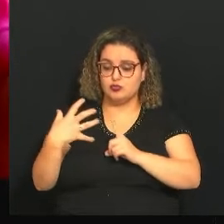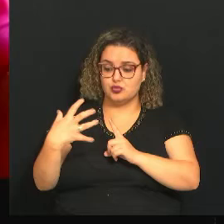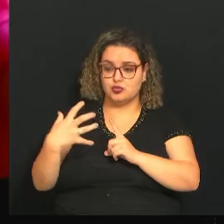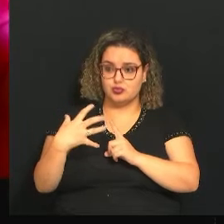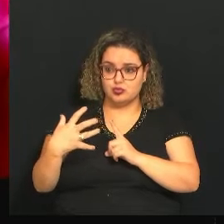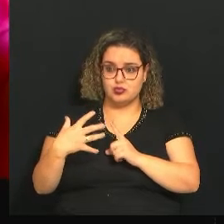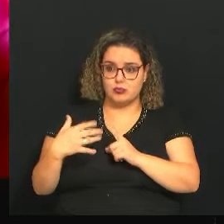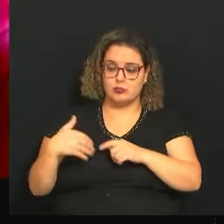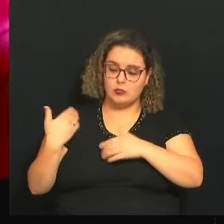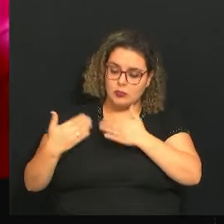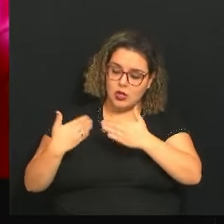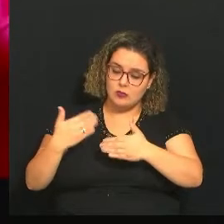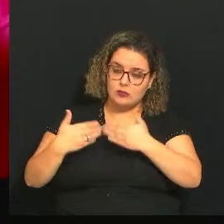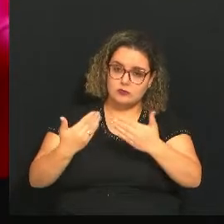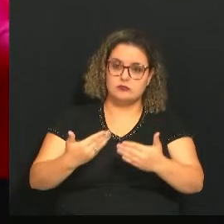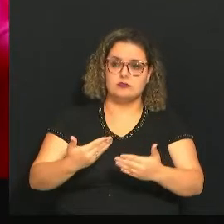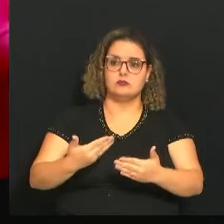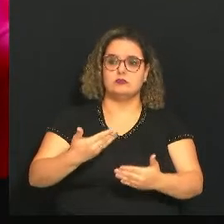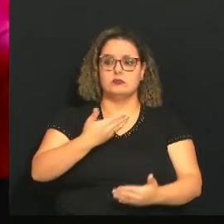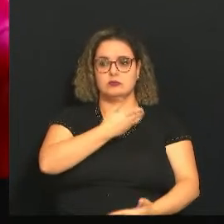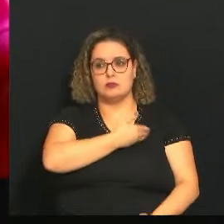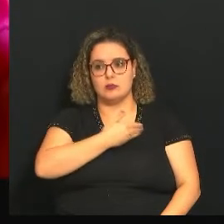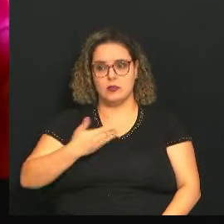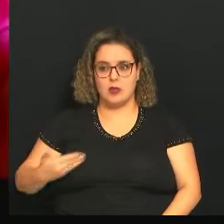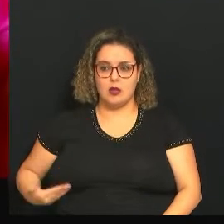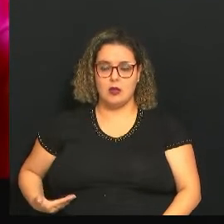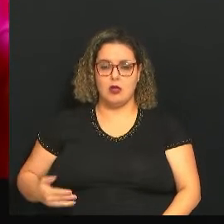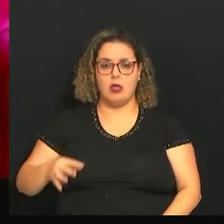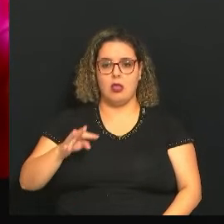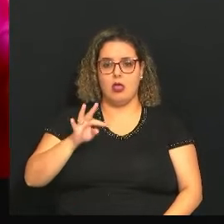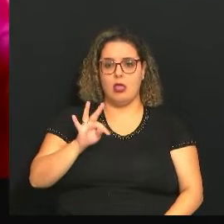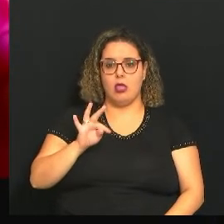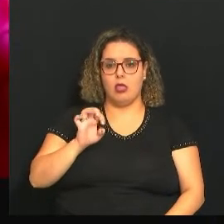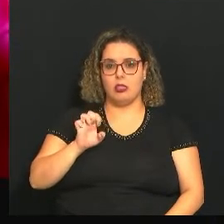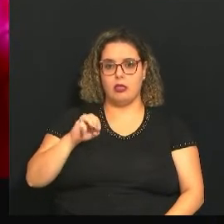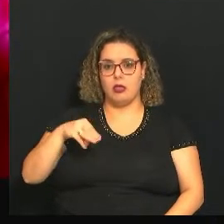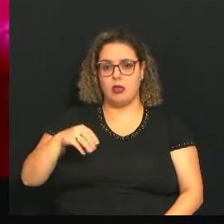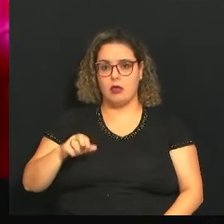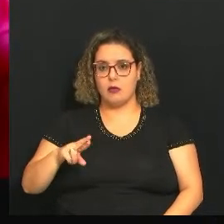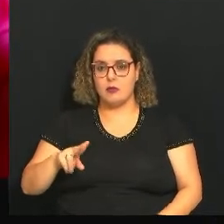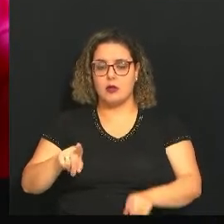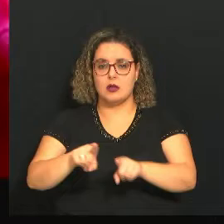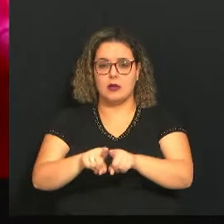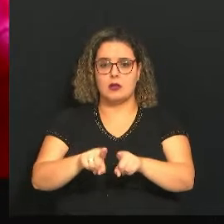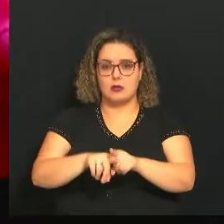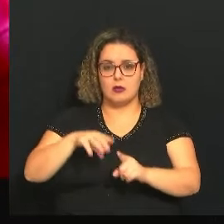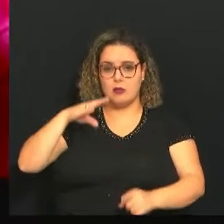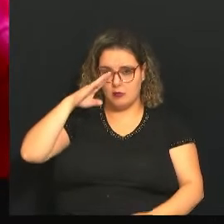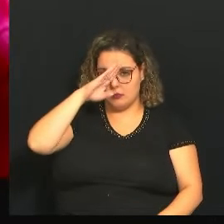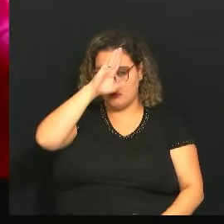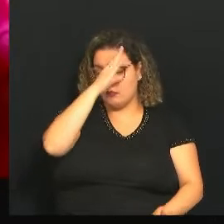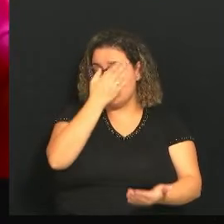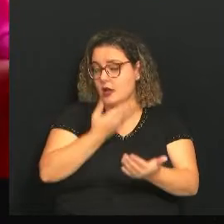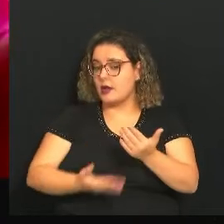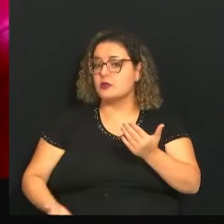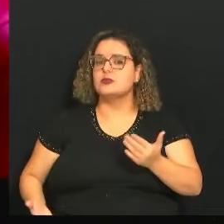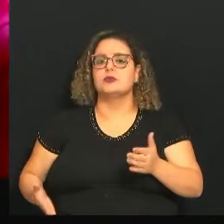últimos governos Temer e Bolsonaro, servidores públicos têm perdido muito